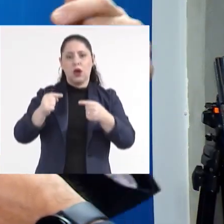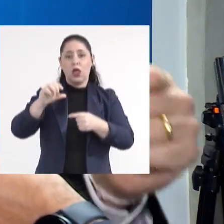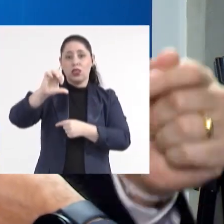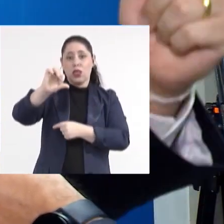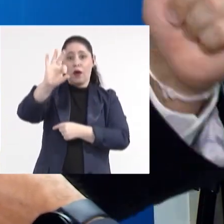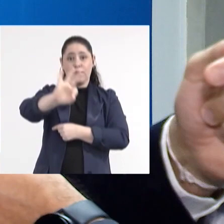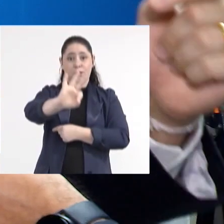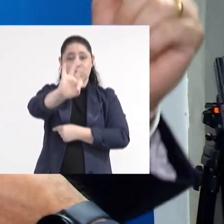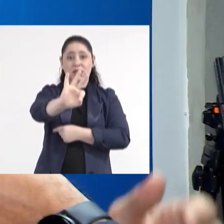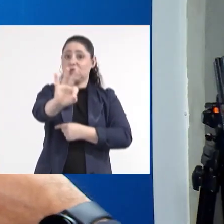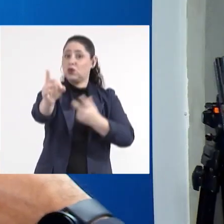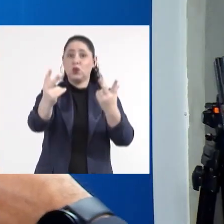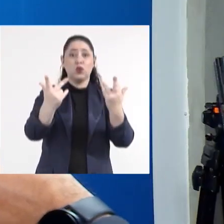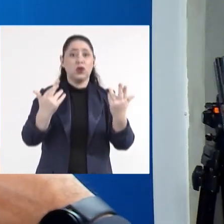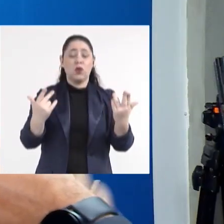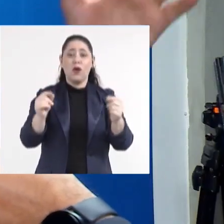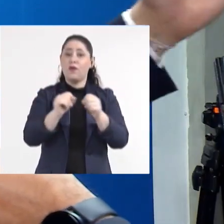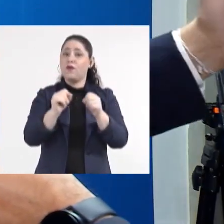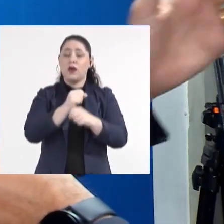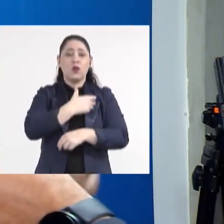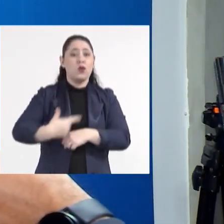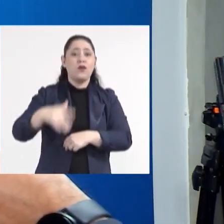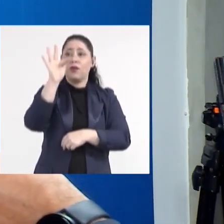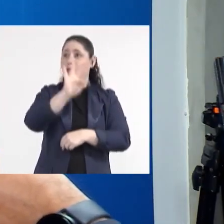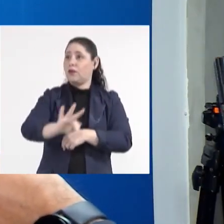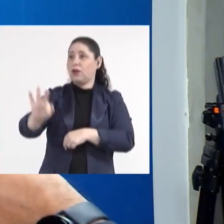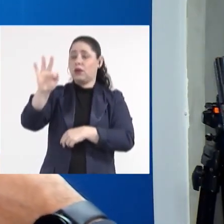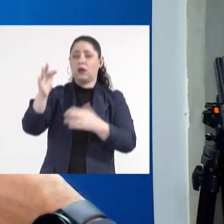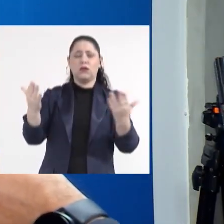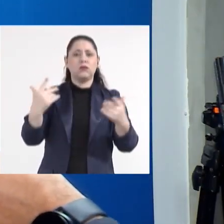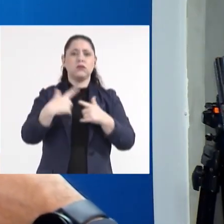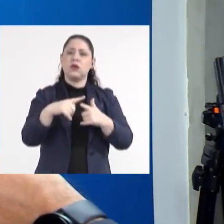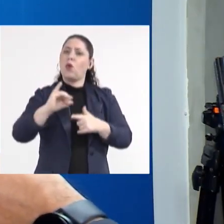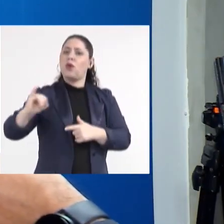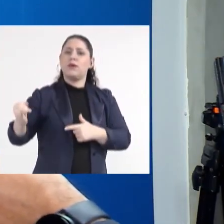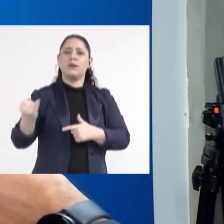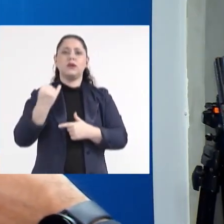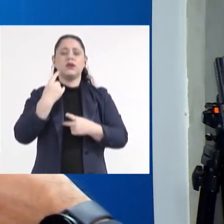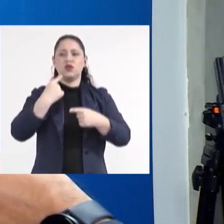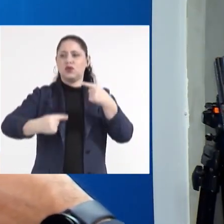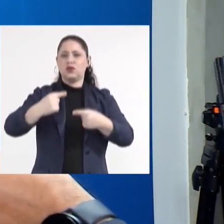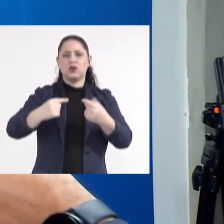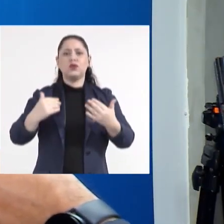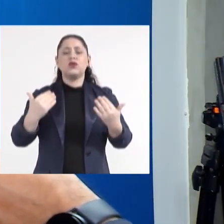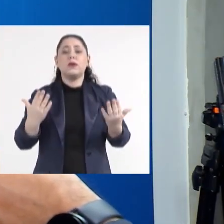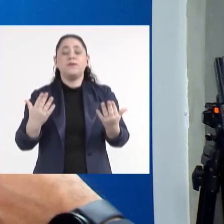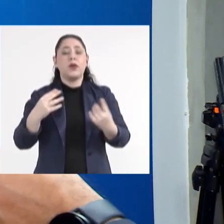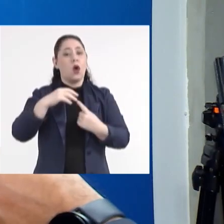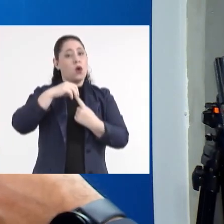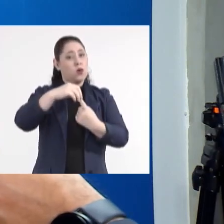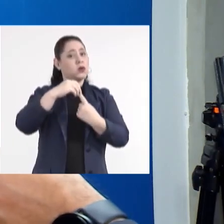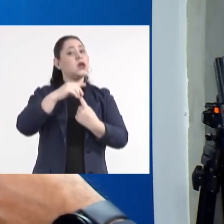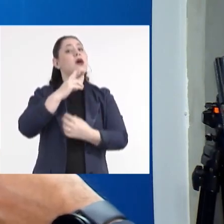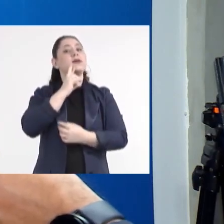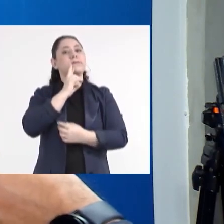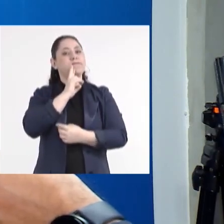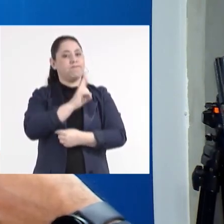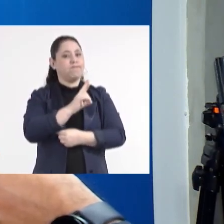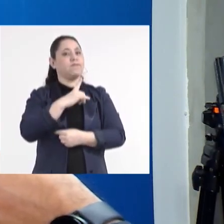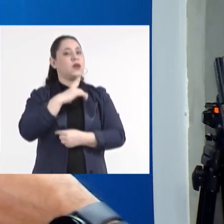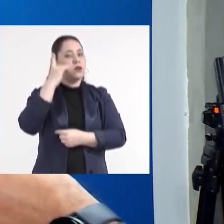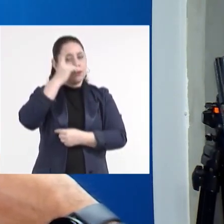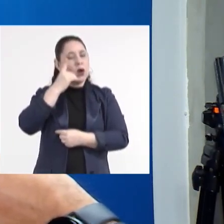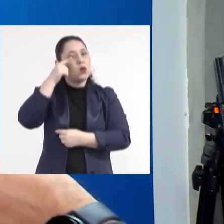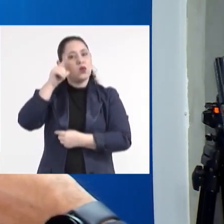colocar 9%, como está sendo feito no governo federal. Então nós não temos oportunidade sequer de discutir. A única resposta que